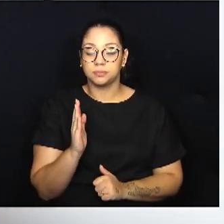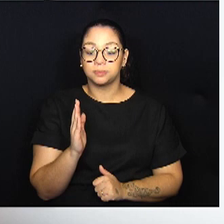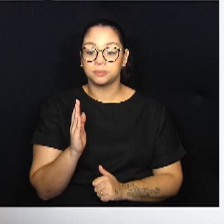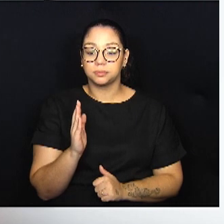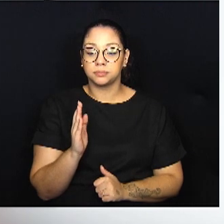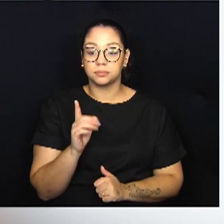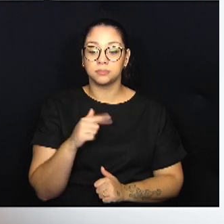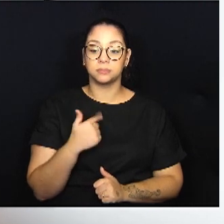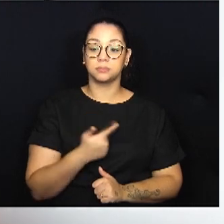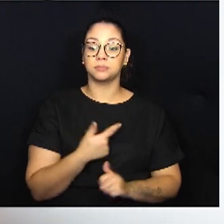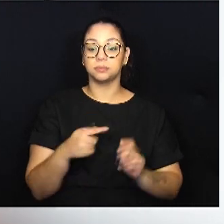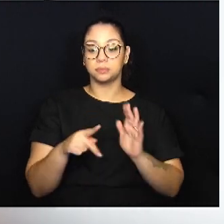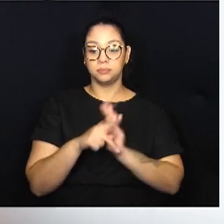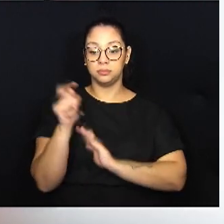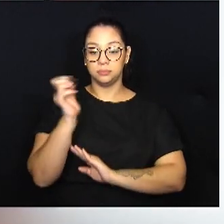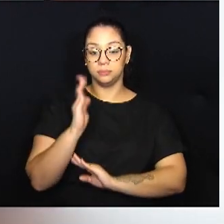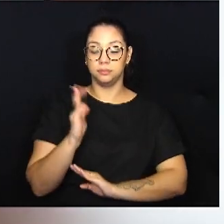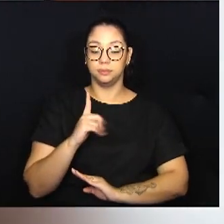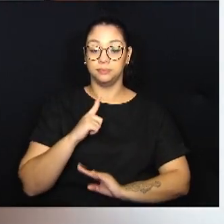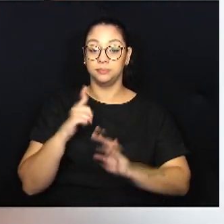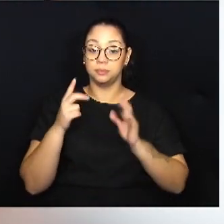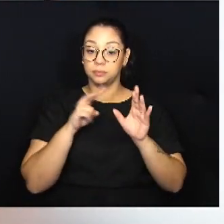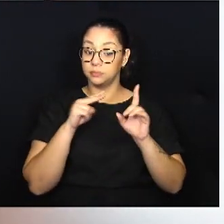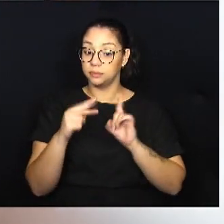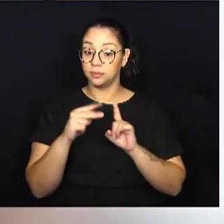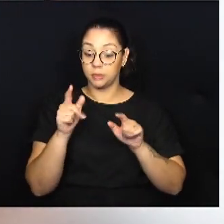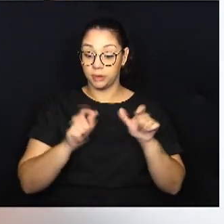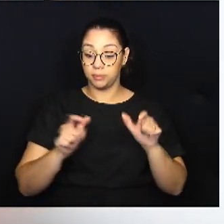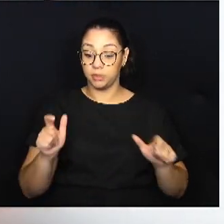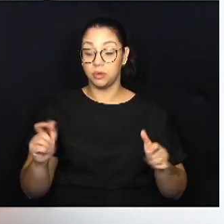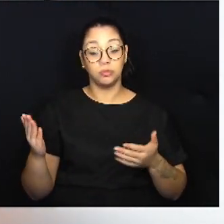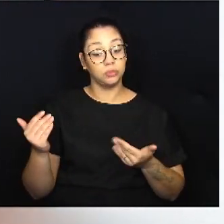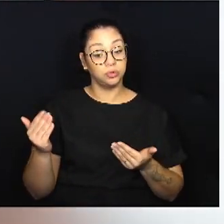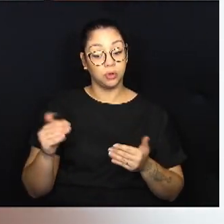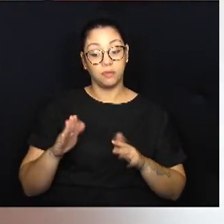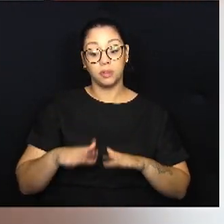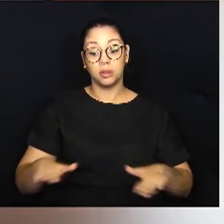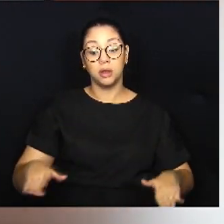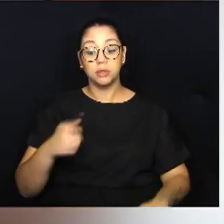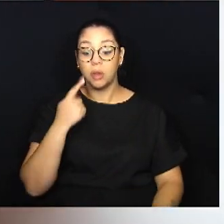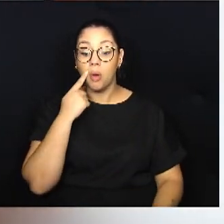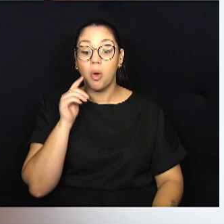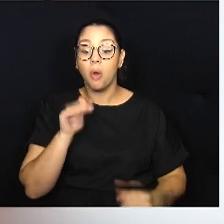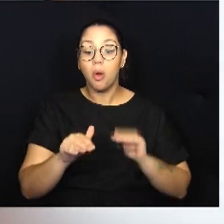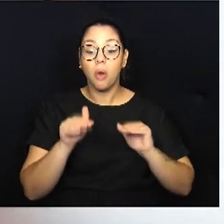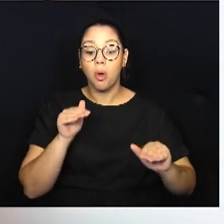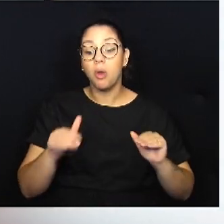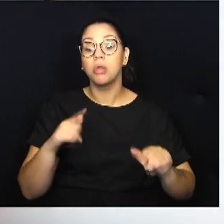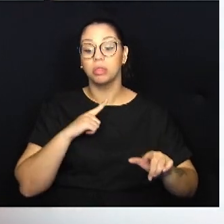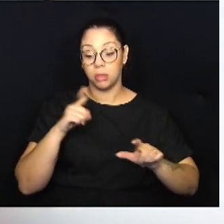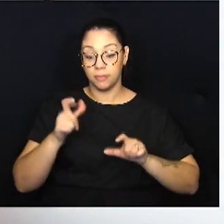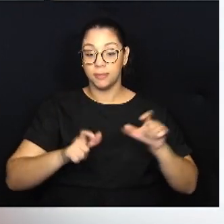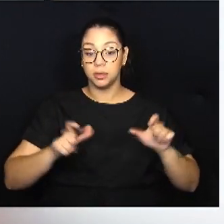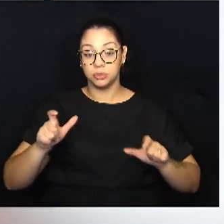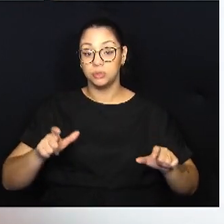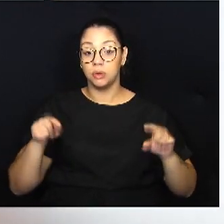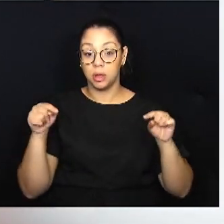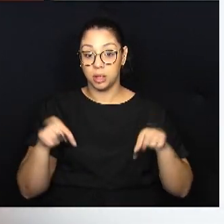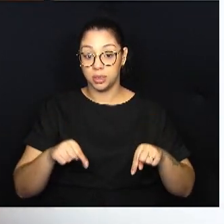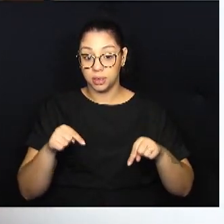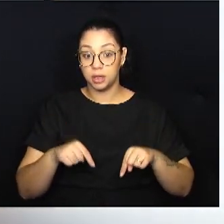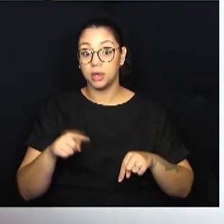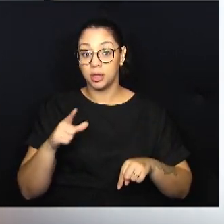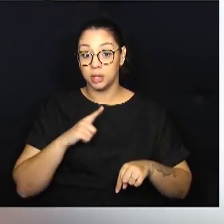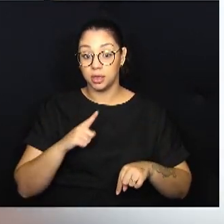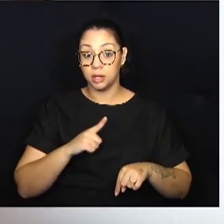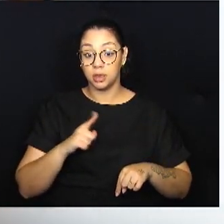essa visão para a molecada, né? Tipo, você fala assim para a molecada, ó, a gente tem pessoas aqui que estão,